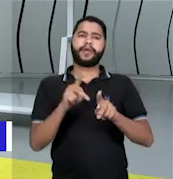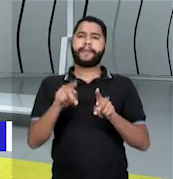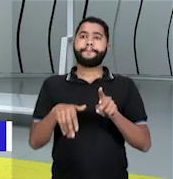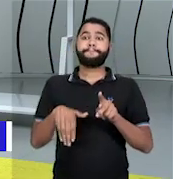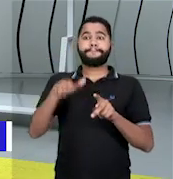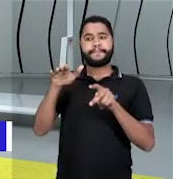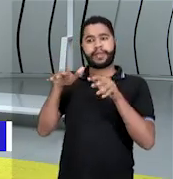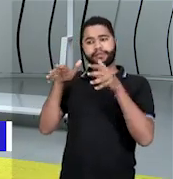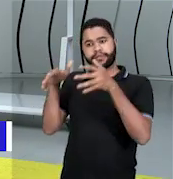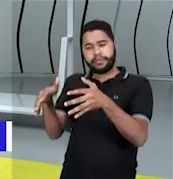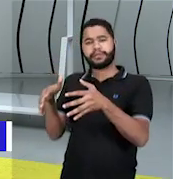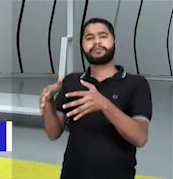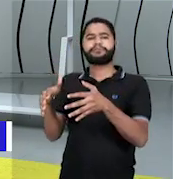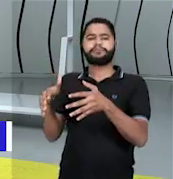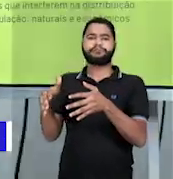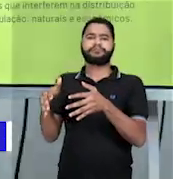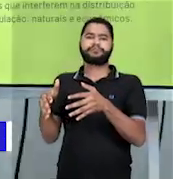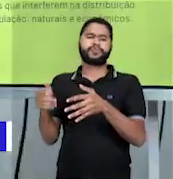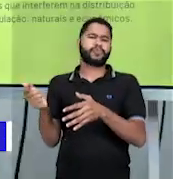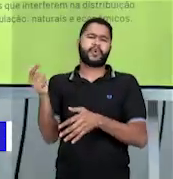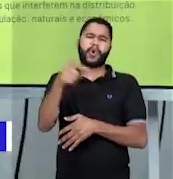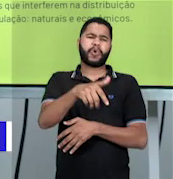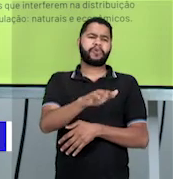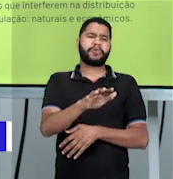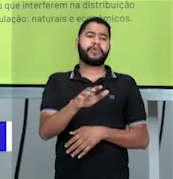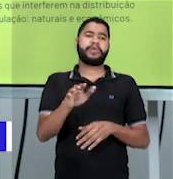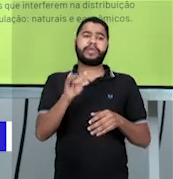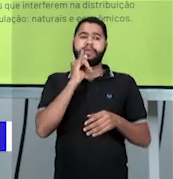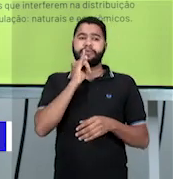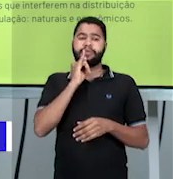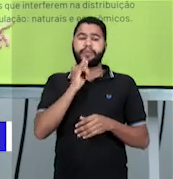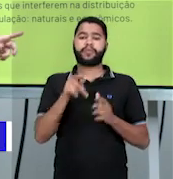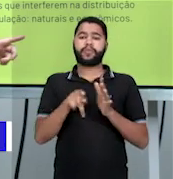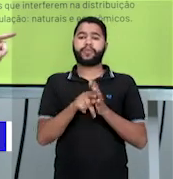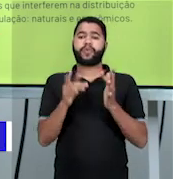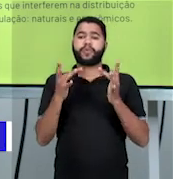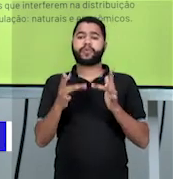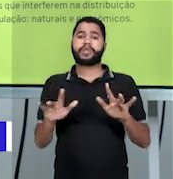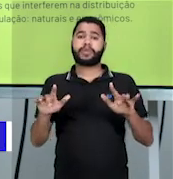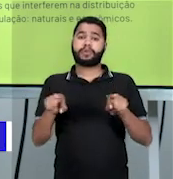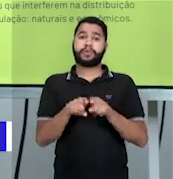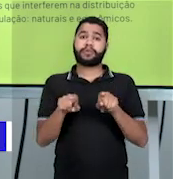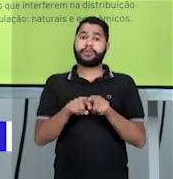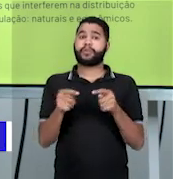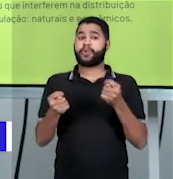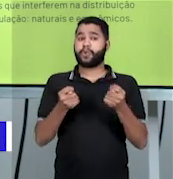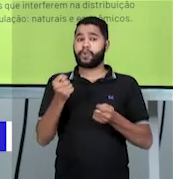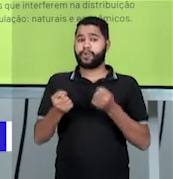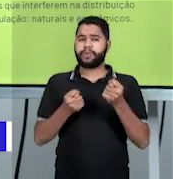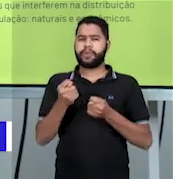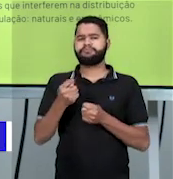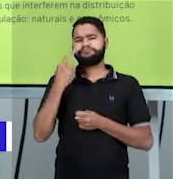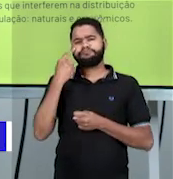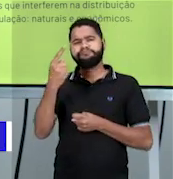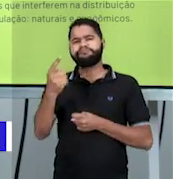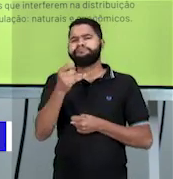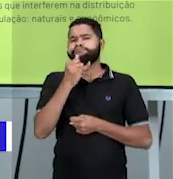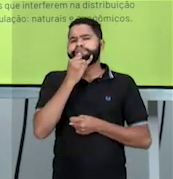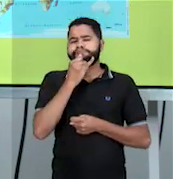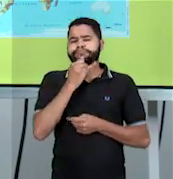numa parte em detrimento da outra, que seriam os fatores naturais e econômicos. Repara para você ver, por